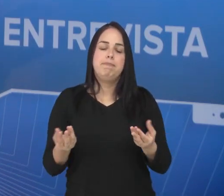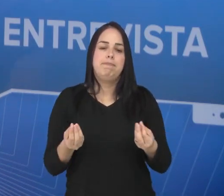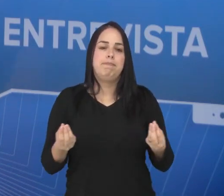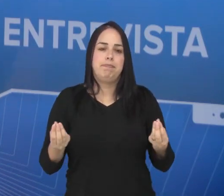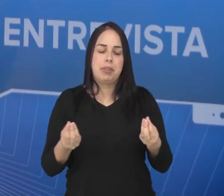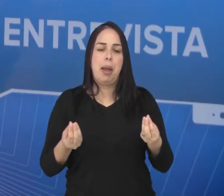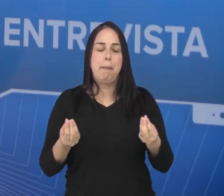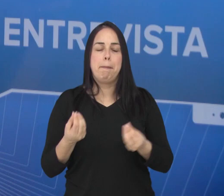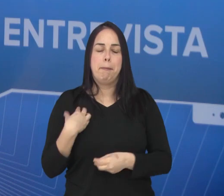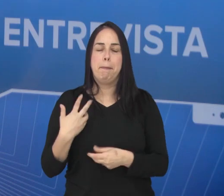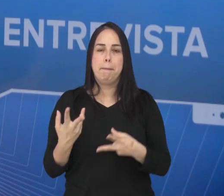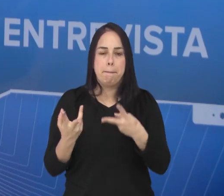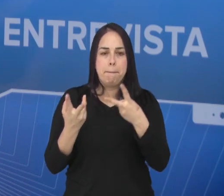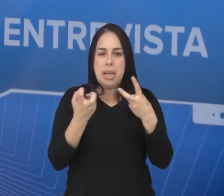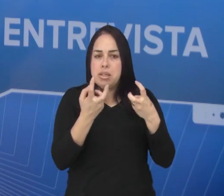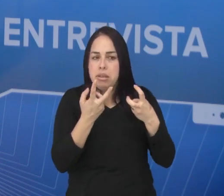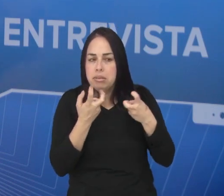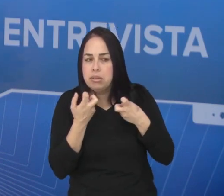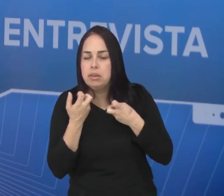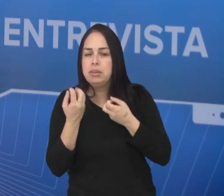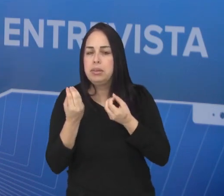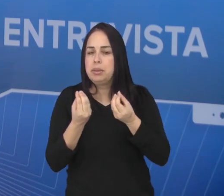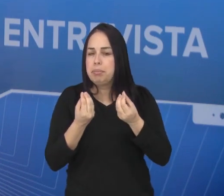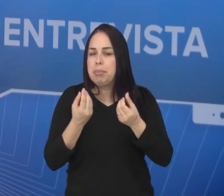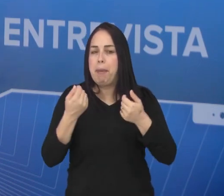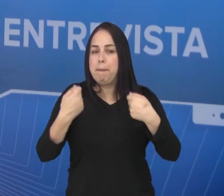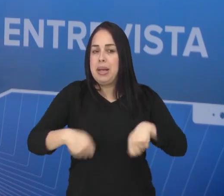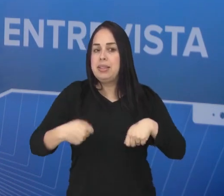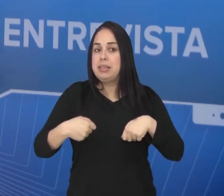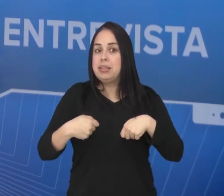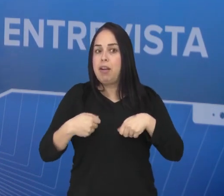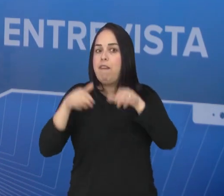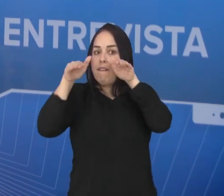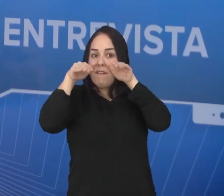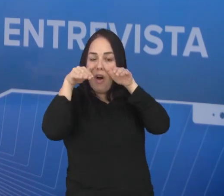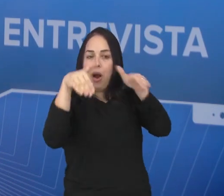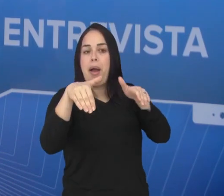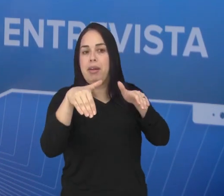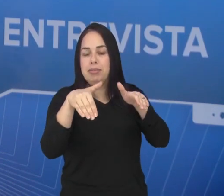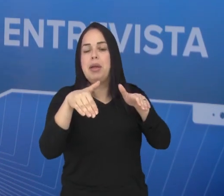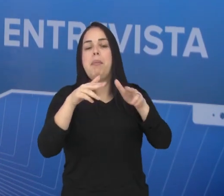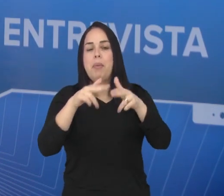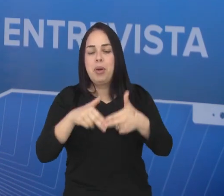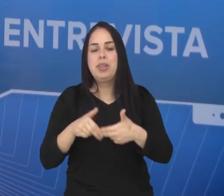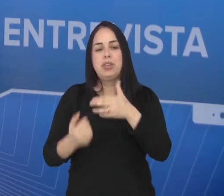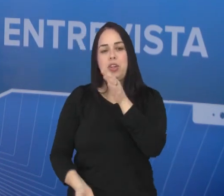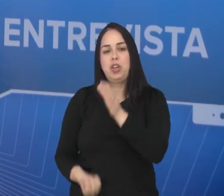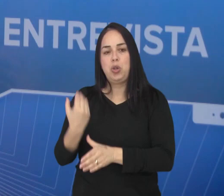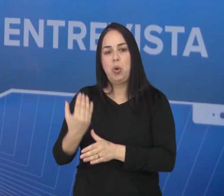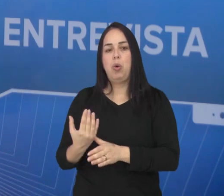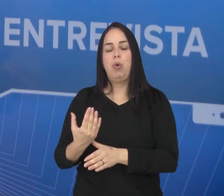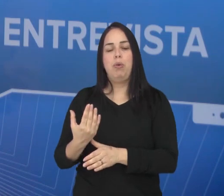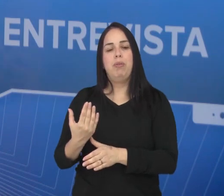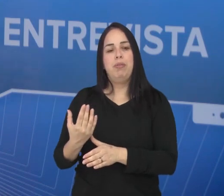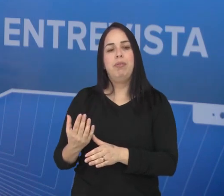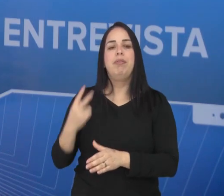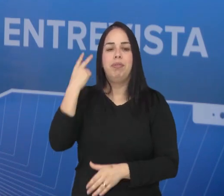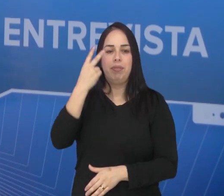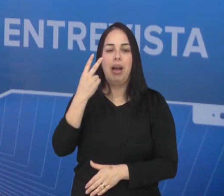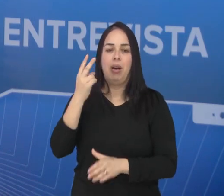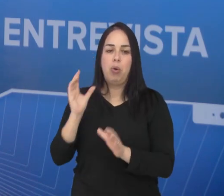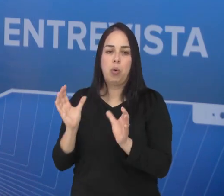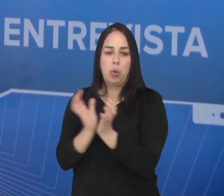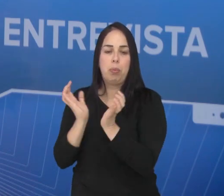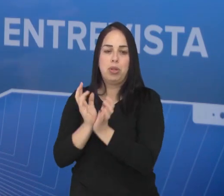via que precisava aumentar essa preocupação, a gente cria a frente parlamentar, né? Eu, vereador